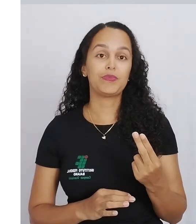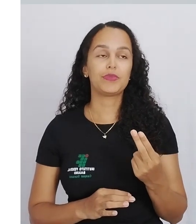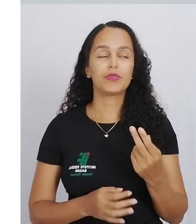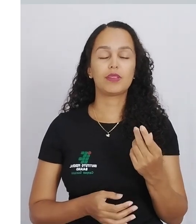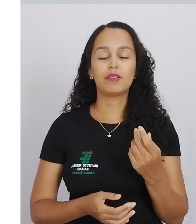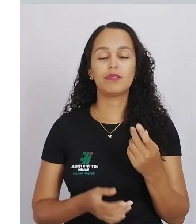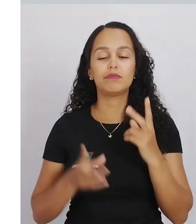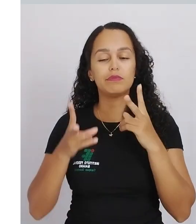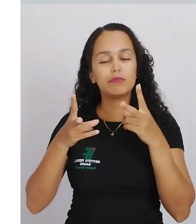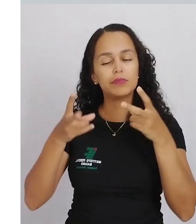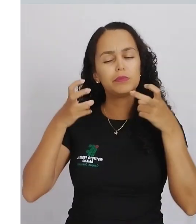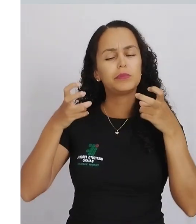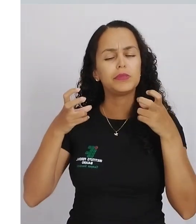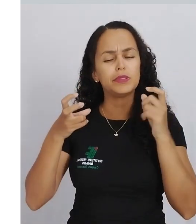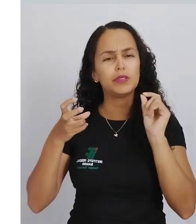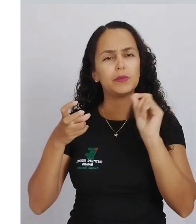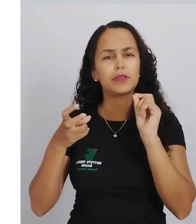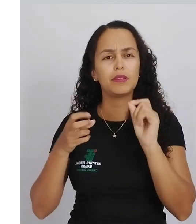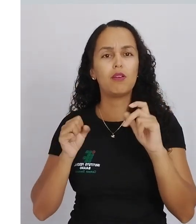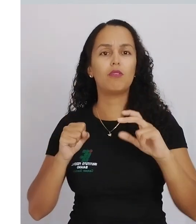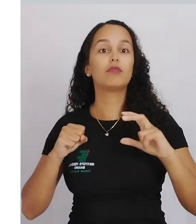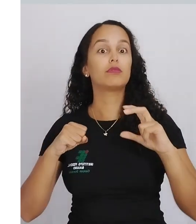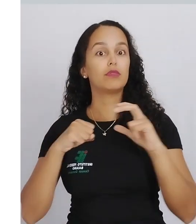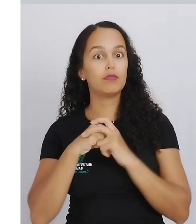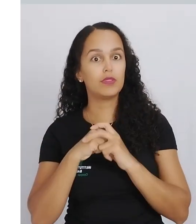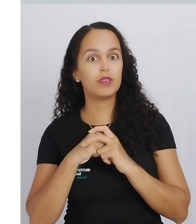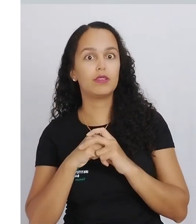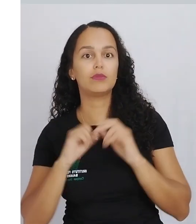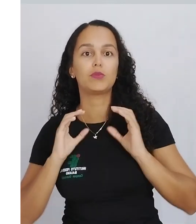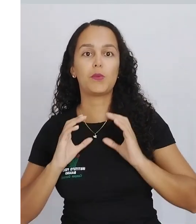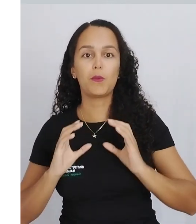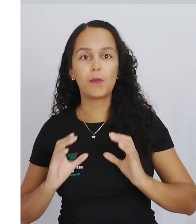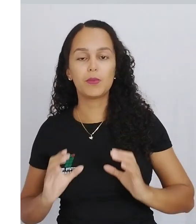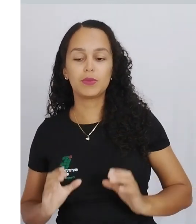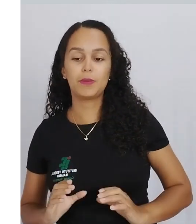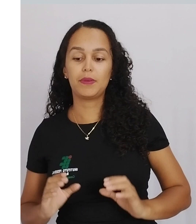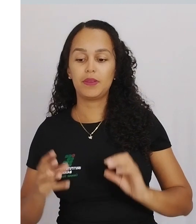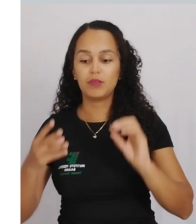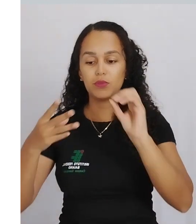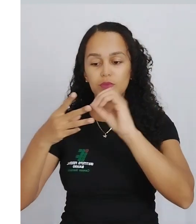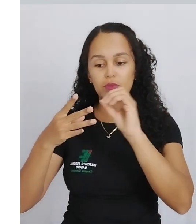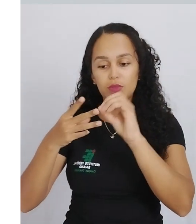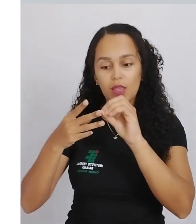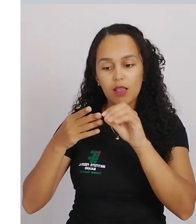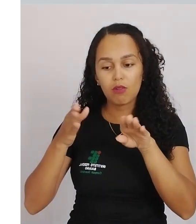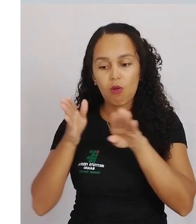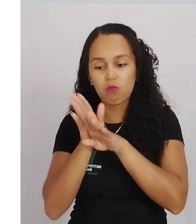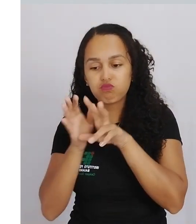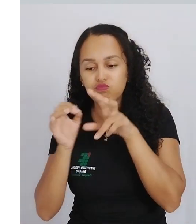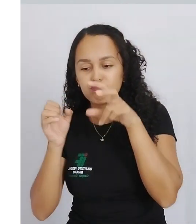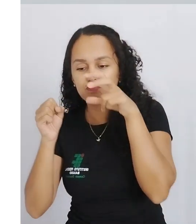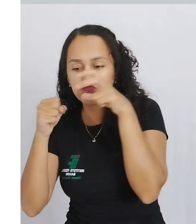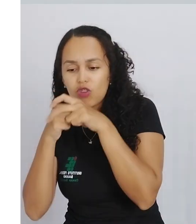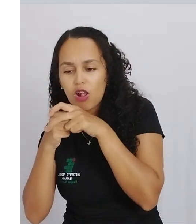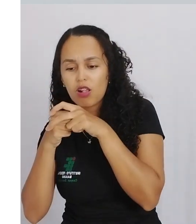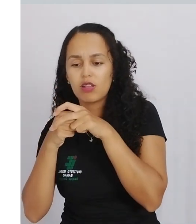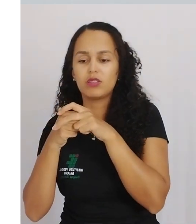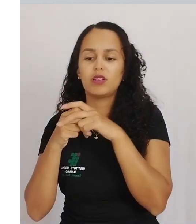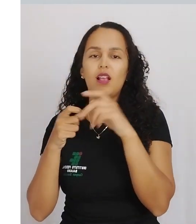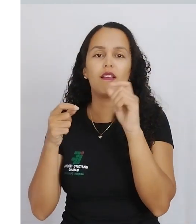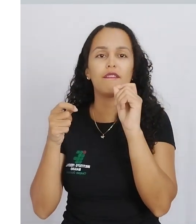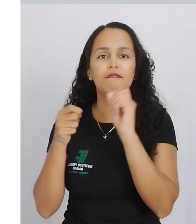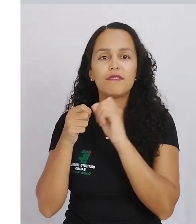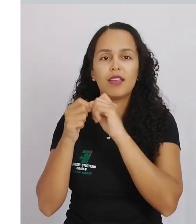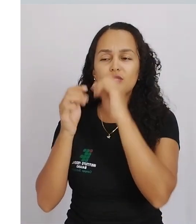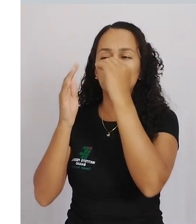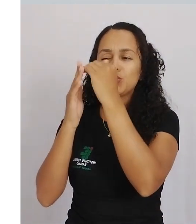assim, ó, a gente percebeu que esse vírus atua da seguinte forma, quando ele chega na célula, ele consegue fazer isso